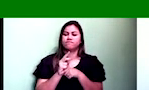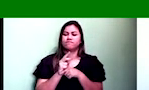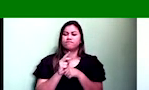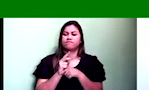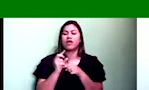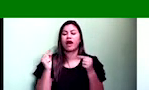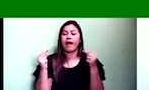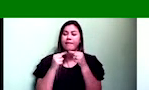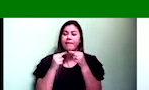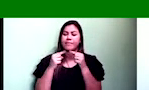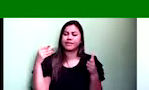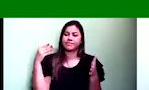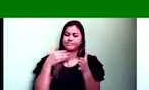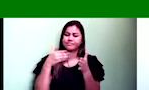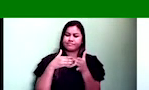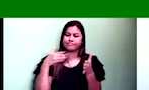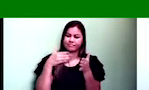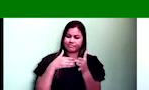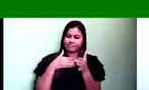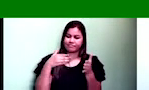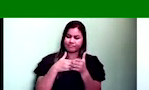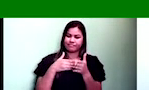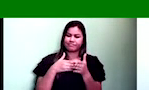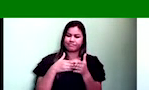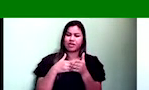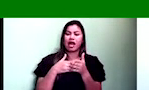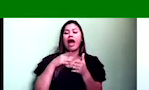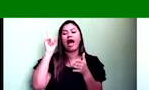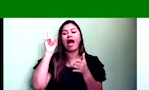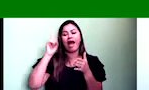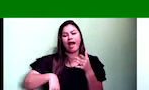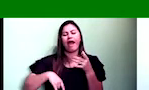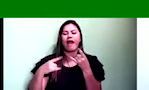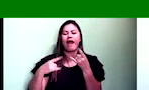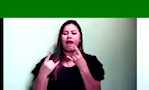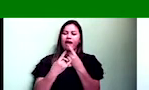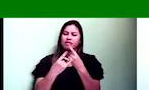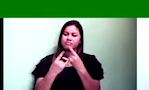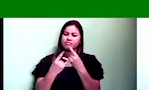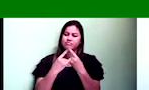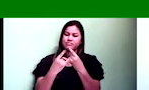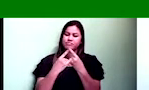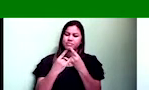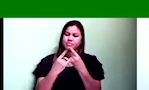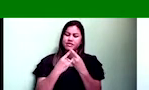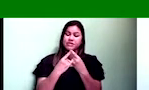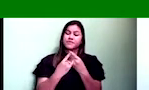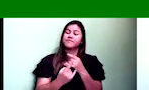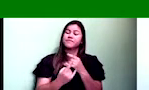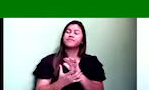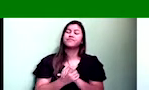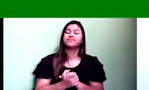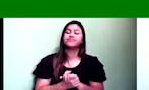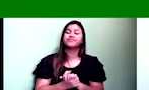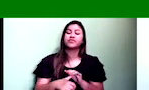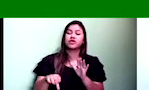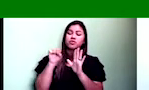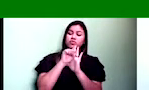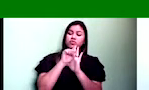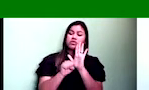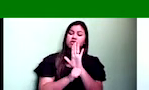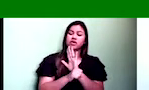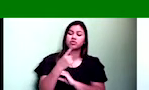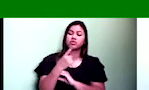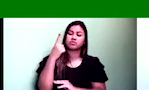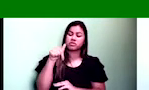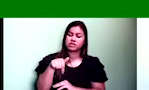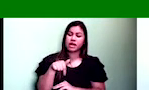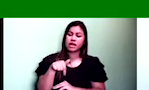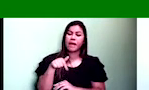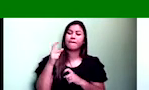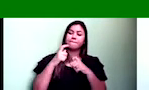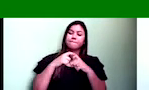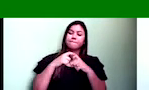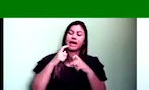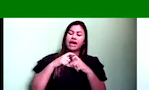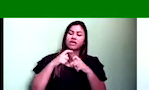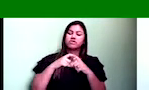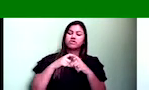barreira, ou seja, a própria camisinha. No século XVII, o médico inglês, conhecido como Dr.